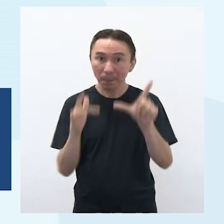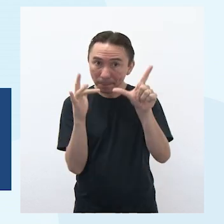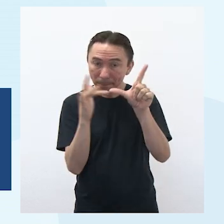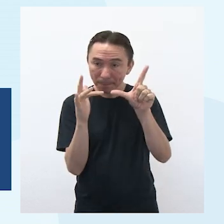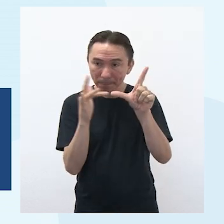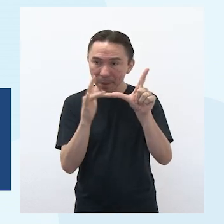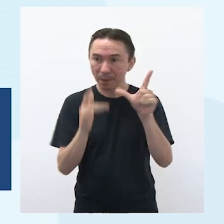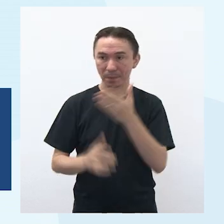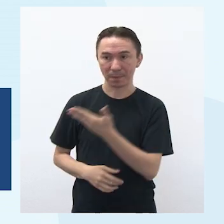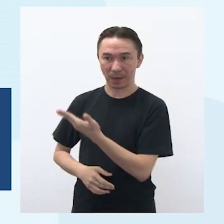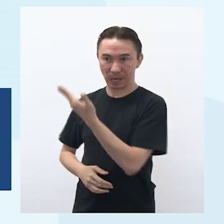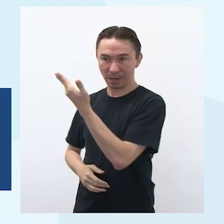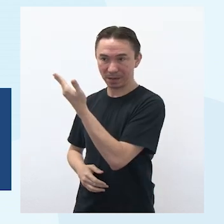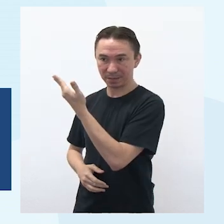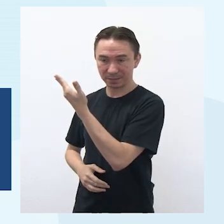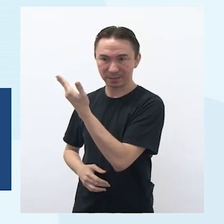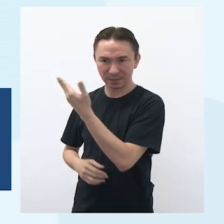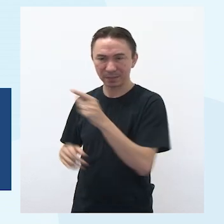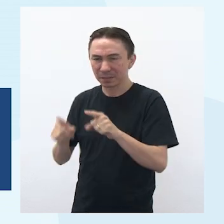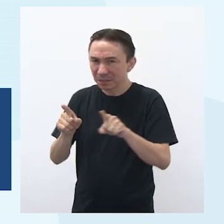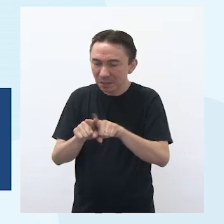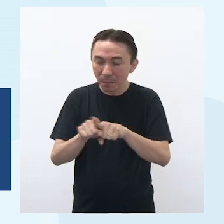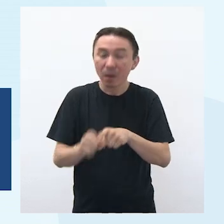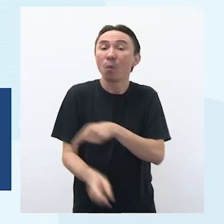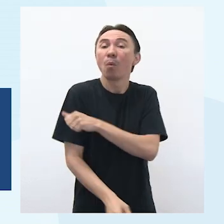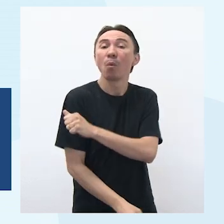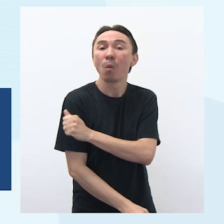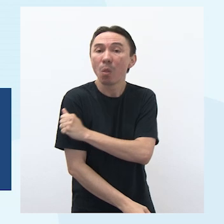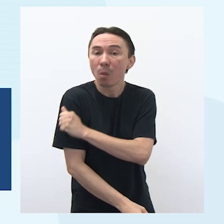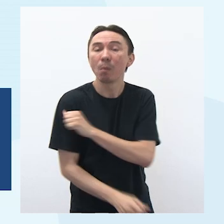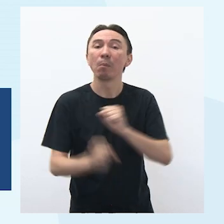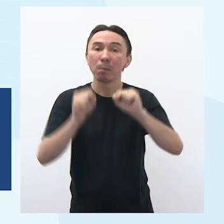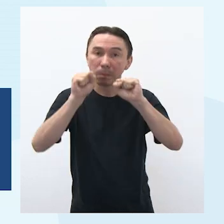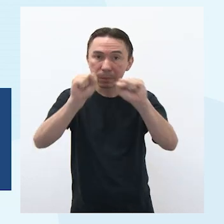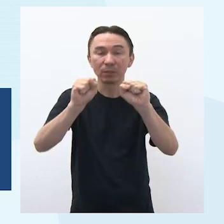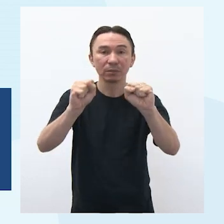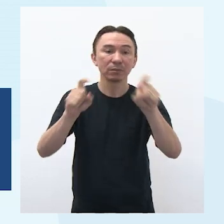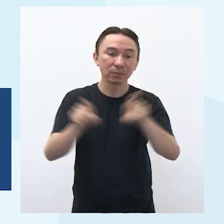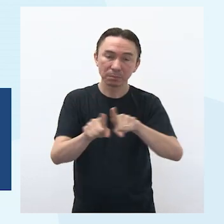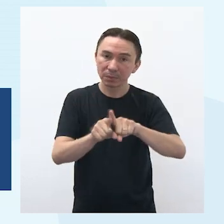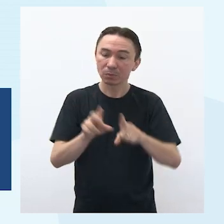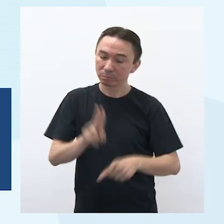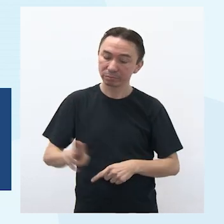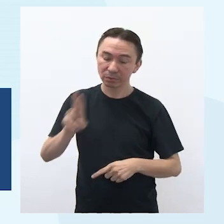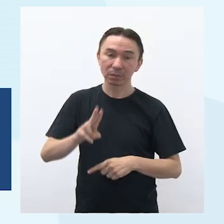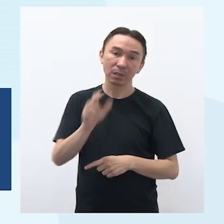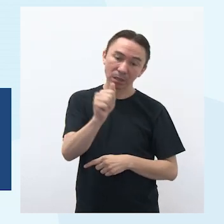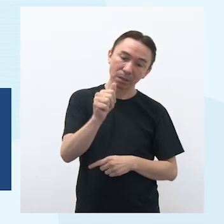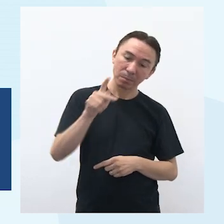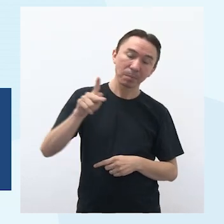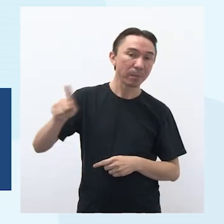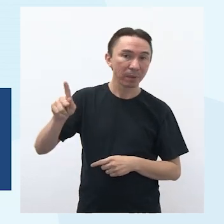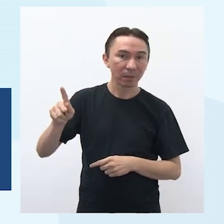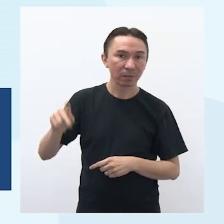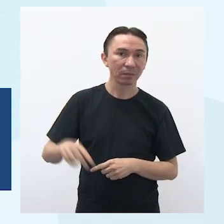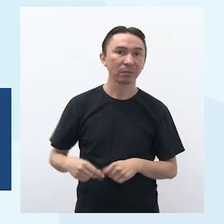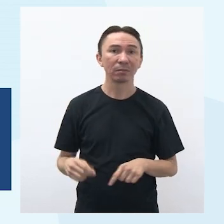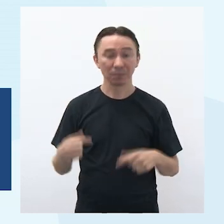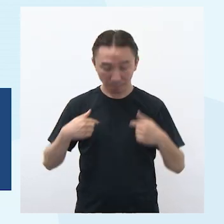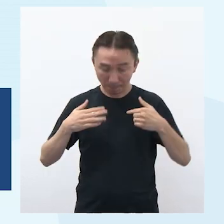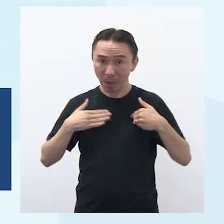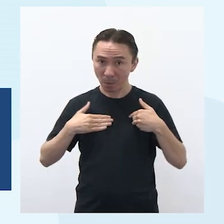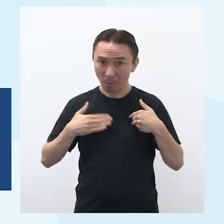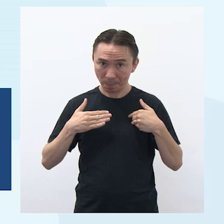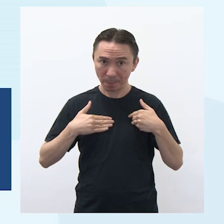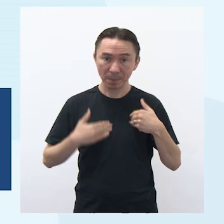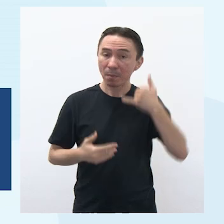importante também. Os estudantes podem fazer esse preenchimento pelo aplicativo. Então, quando eu já baixei no meu celular